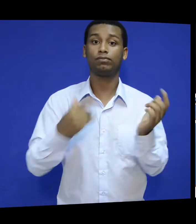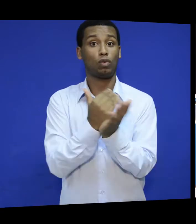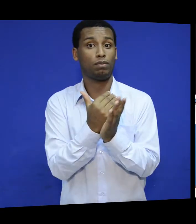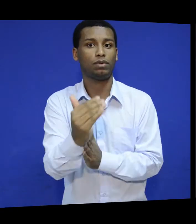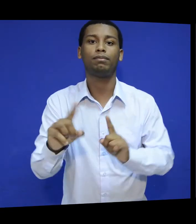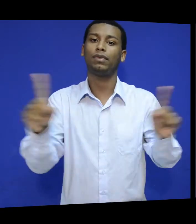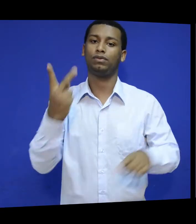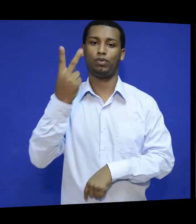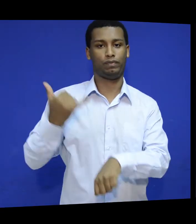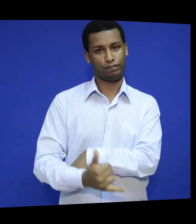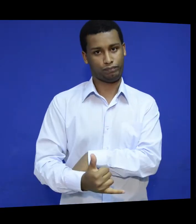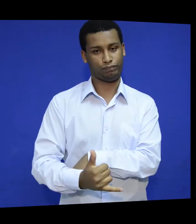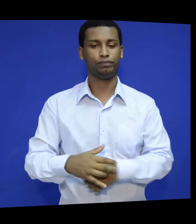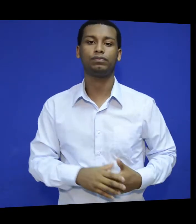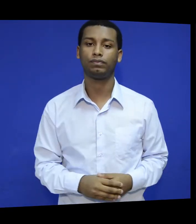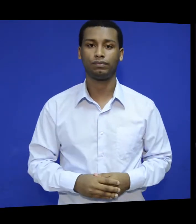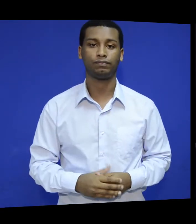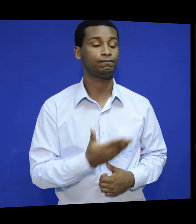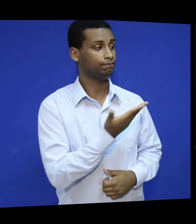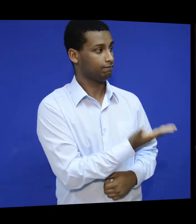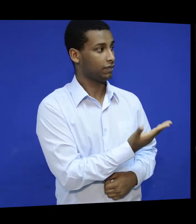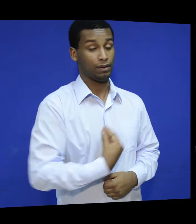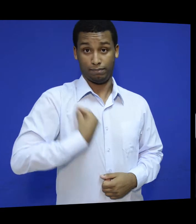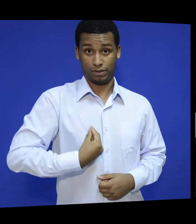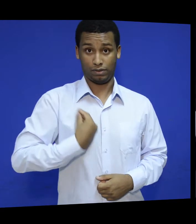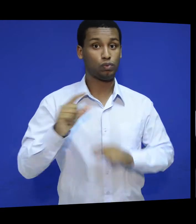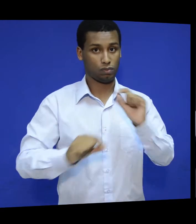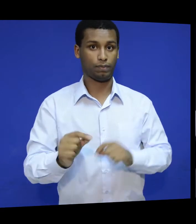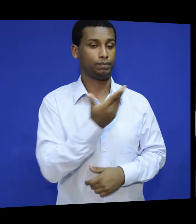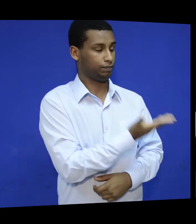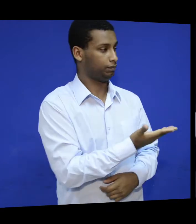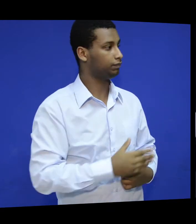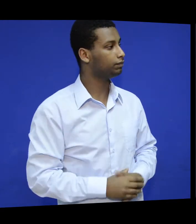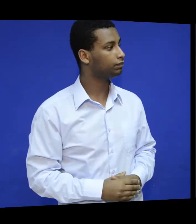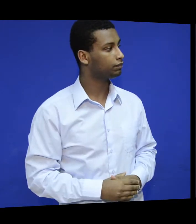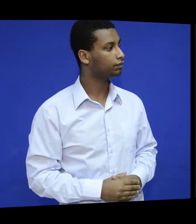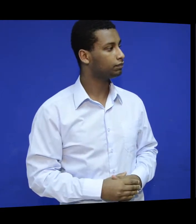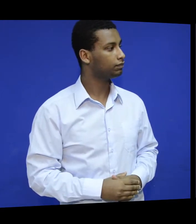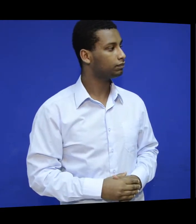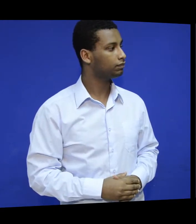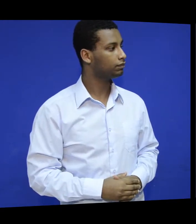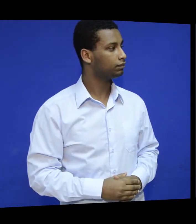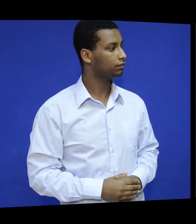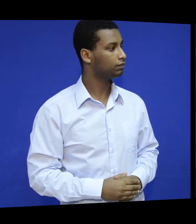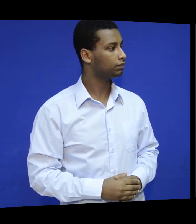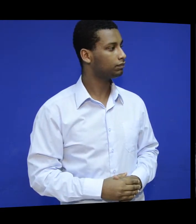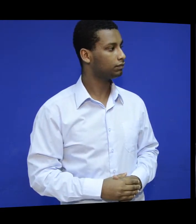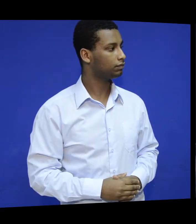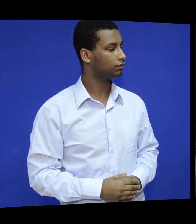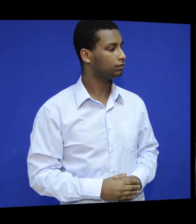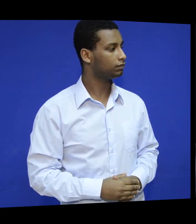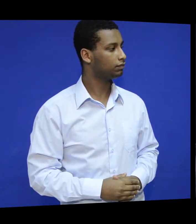40 minutos, o debate começou sem a presença de dois candidatos. Estiveram presentes Afrânio Bopré, do